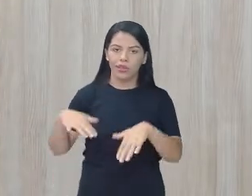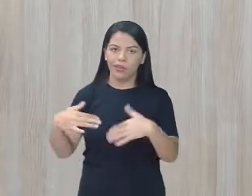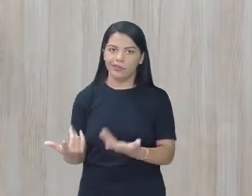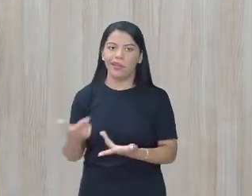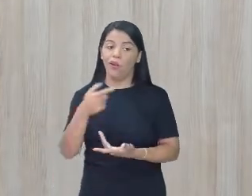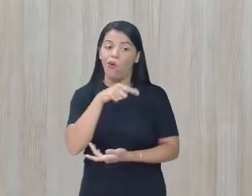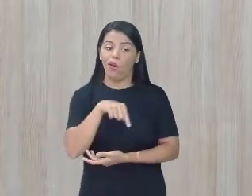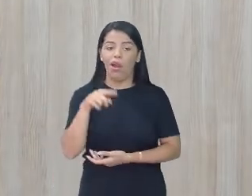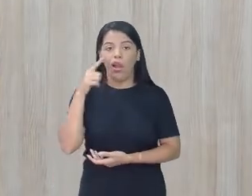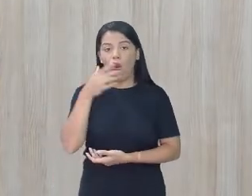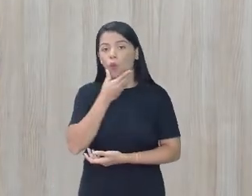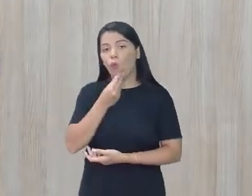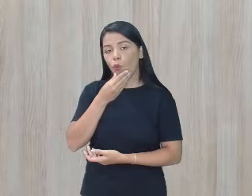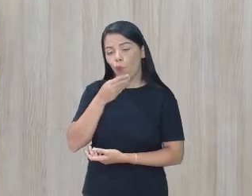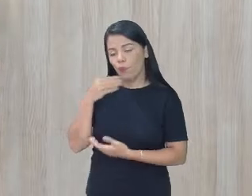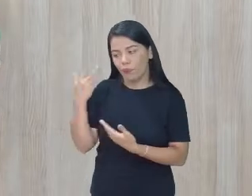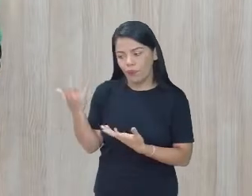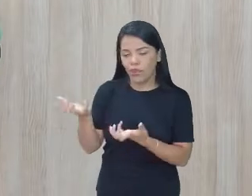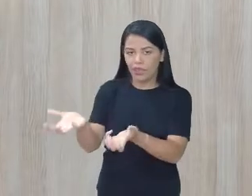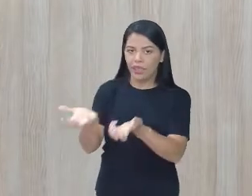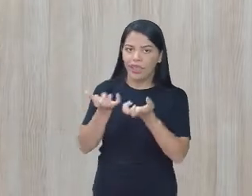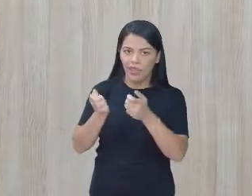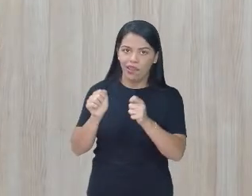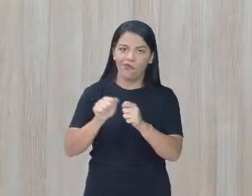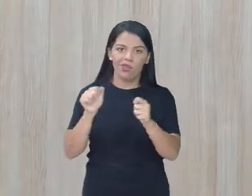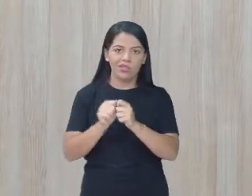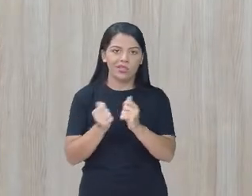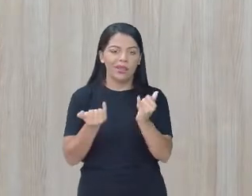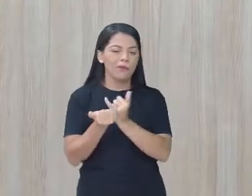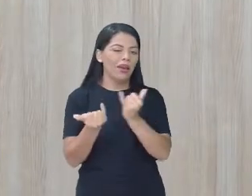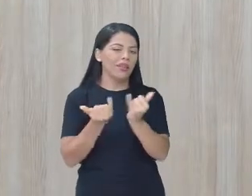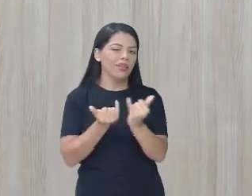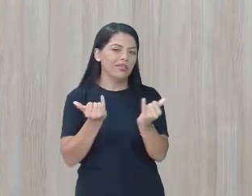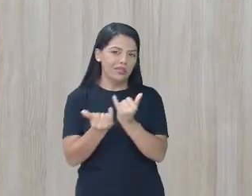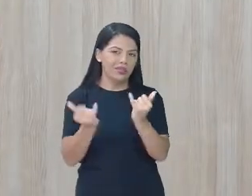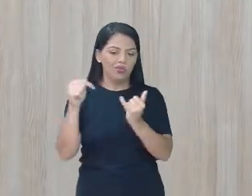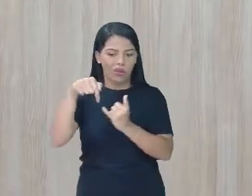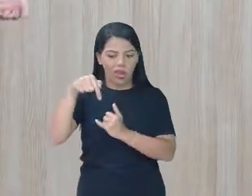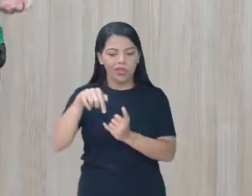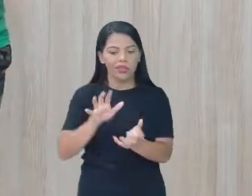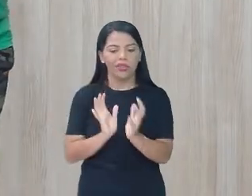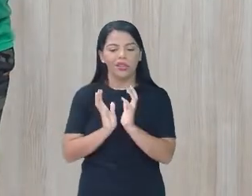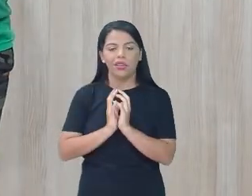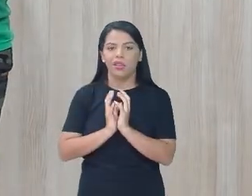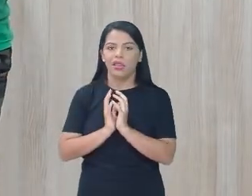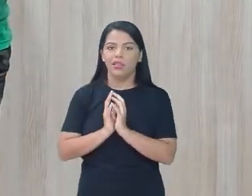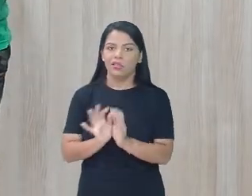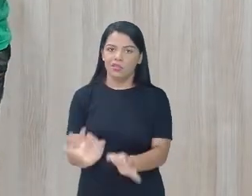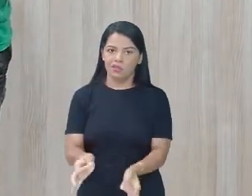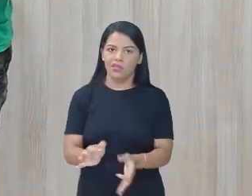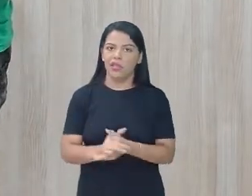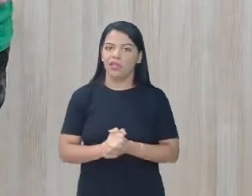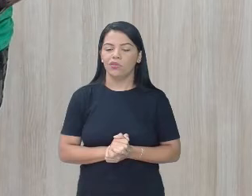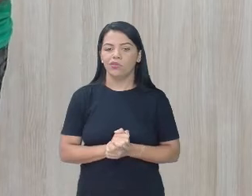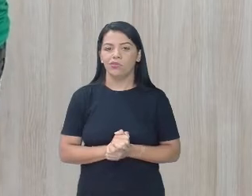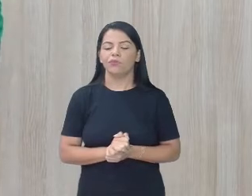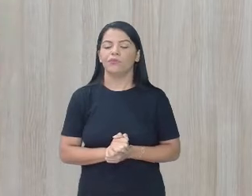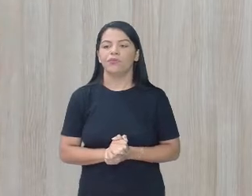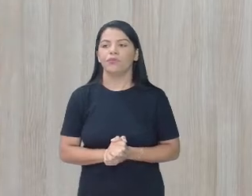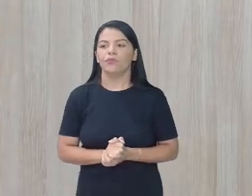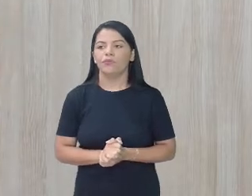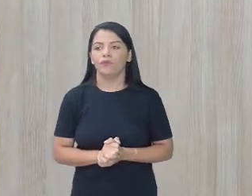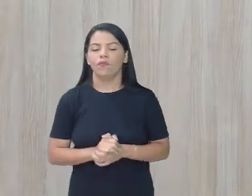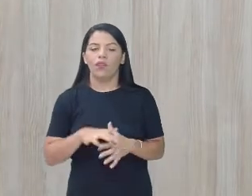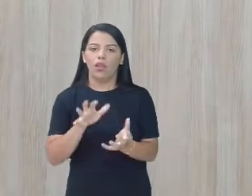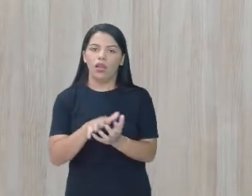desses modelos, né, de parques, né, e praças, né, que estavam lá na Europa, aqui para o Brasil, especificamente aqui para o